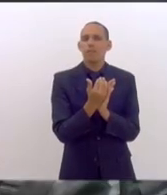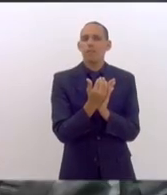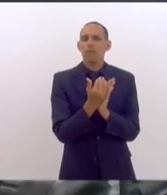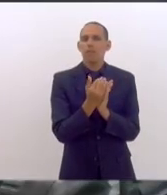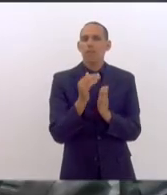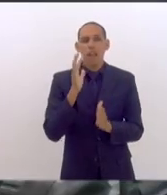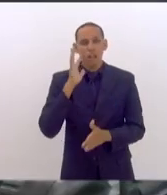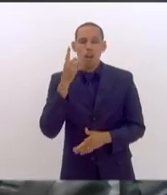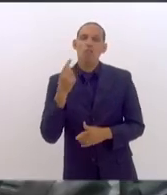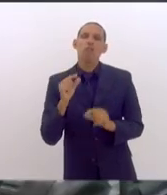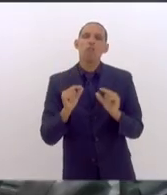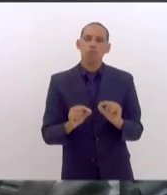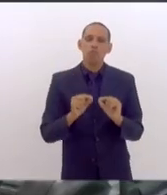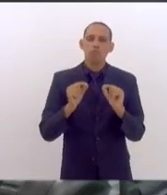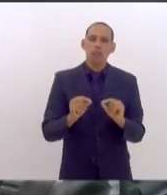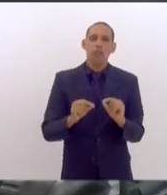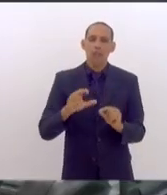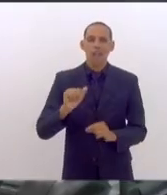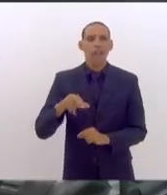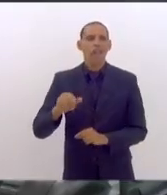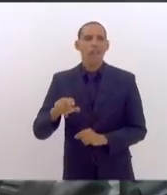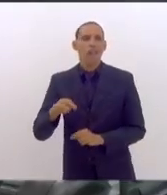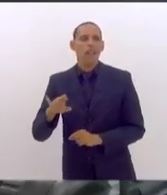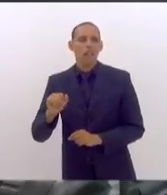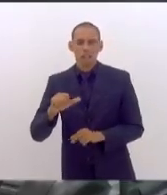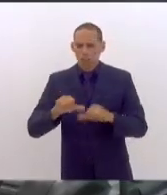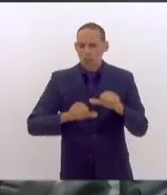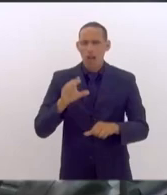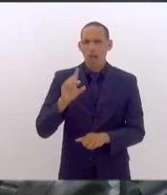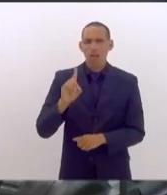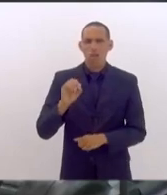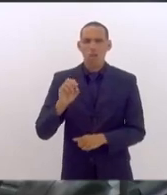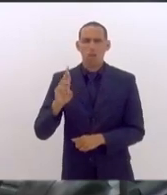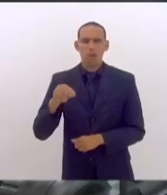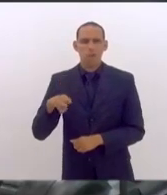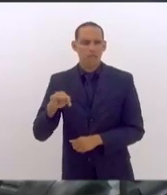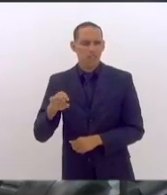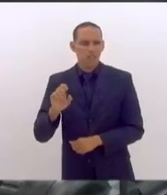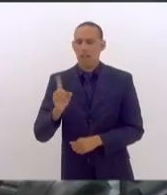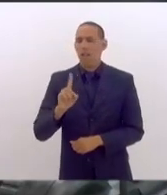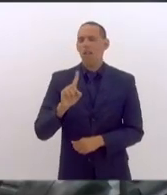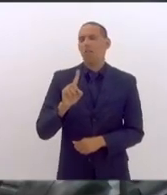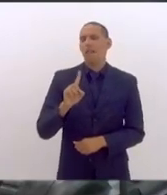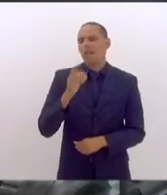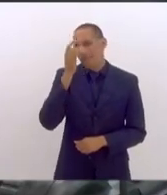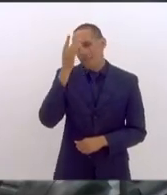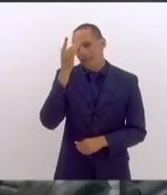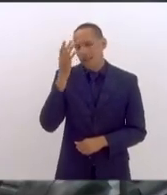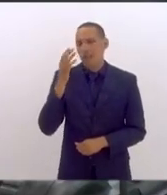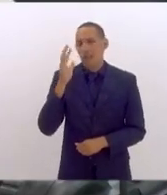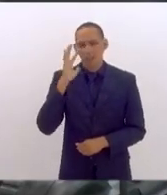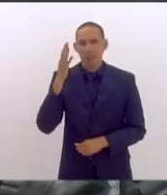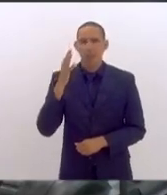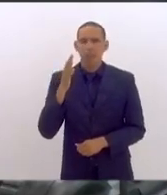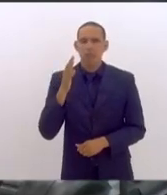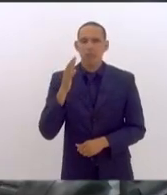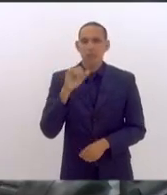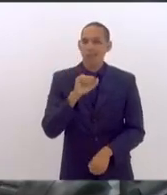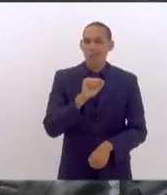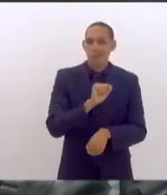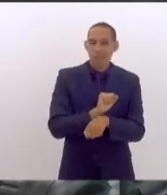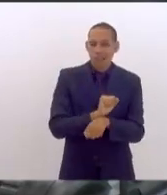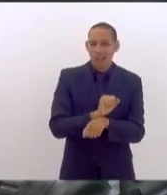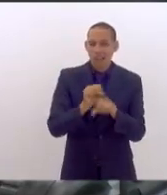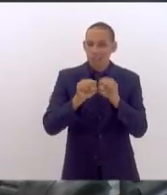resolver essa questão das canaletas que não é a questão da troca do normalmente a canaleta é mais fácil resolvida você não precisa parar o